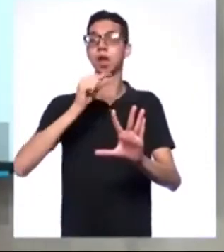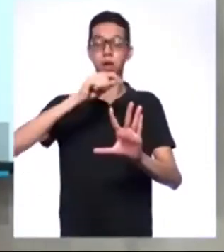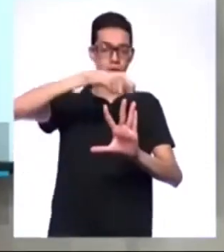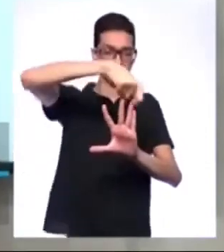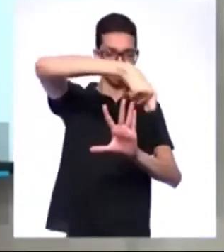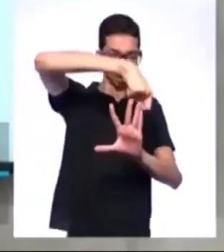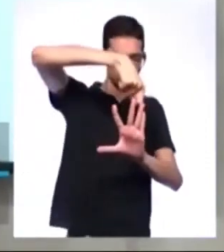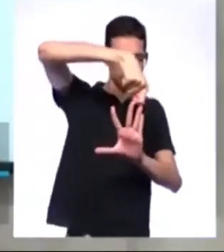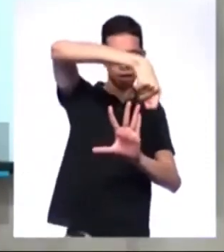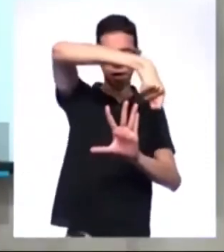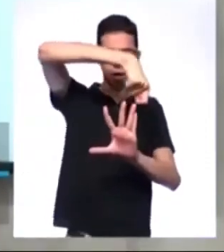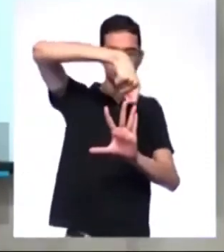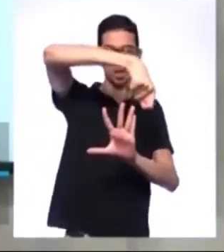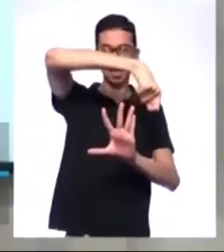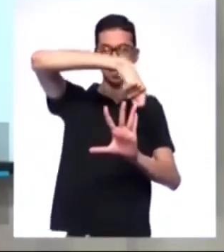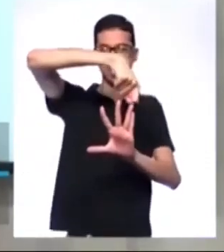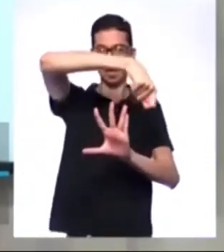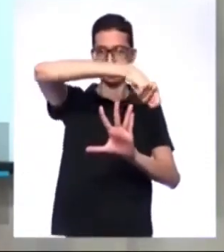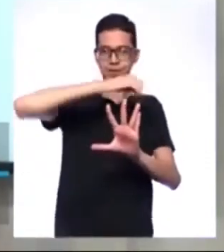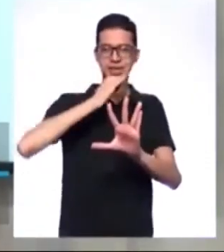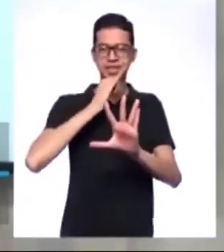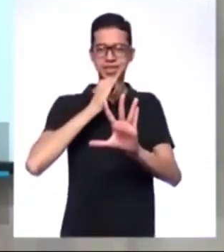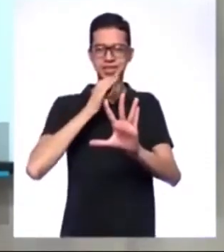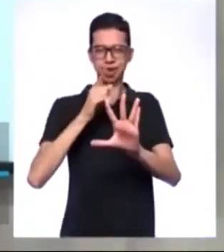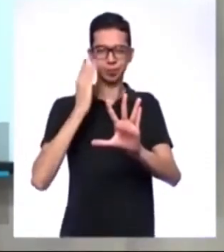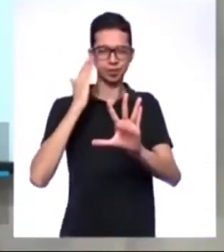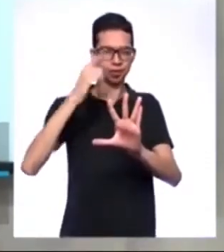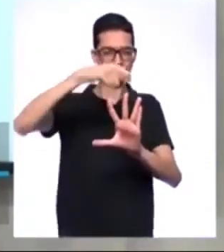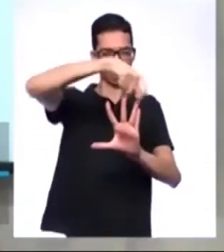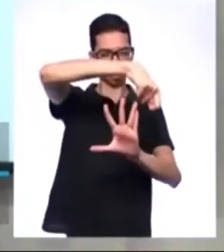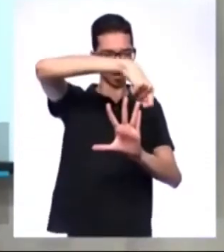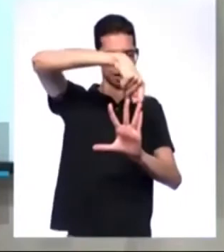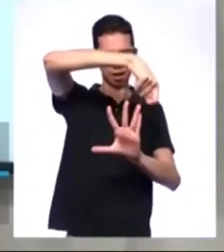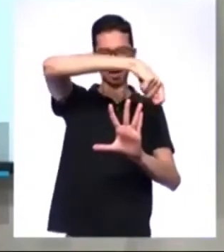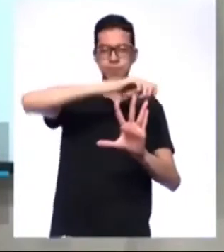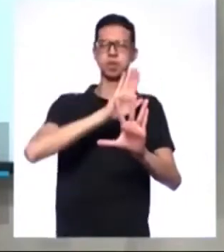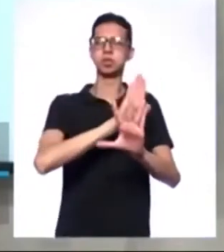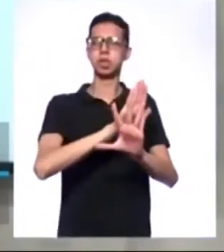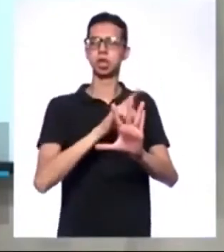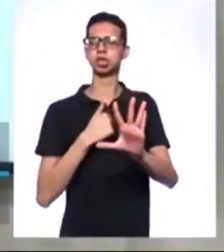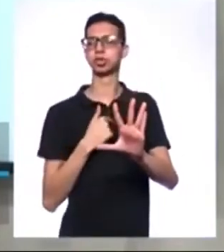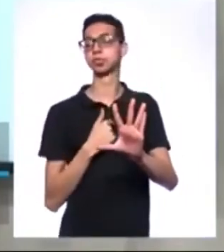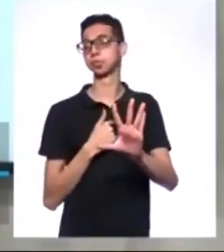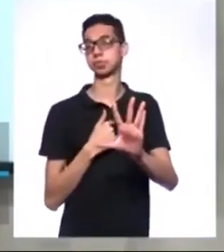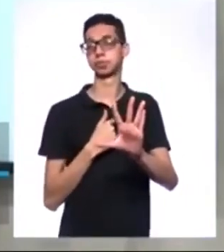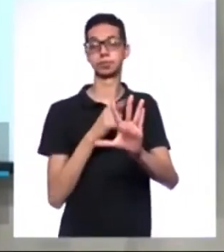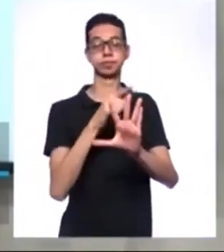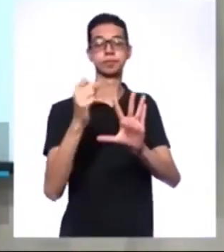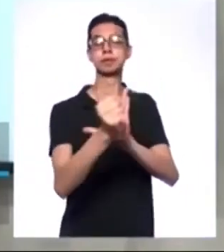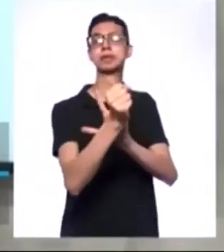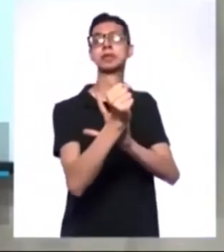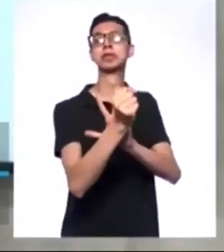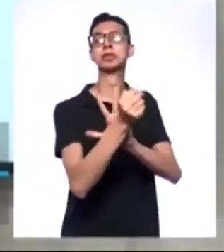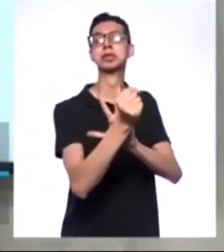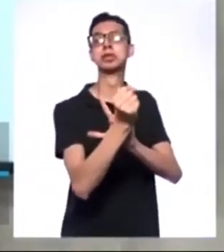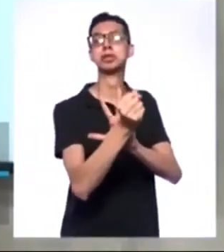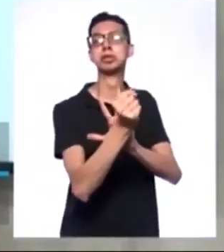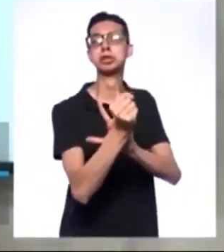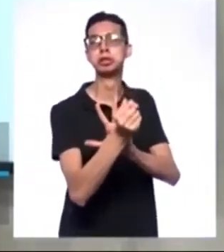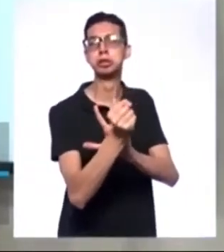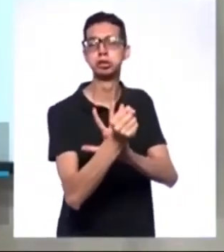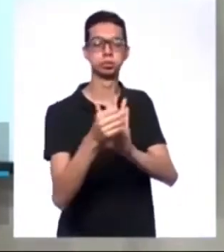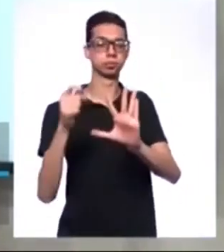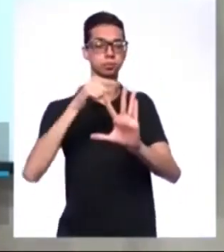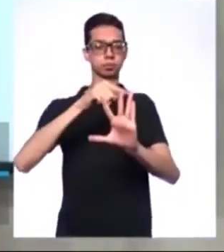elas não gostinho é pega uma corda e amarra ela cê deixa elas presas a hora que você deixar essas duas para